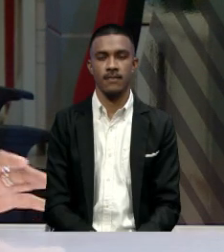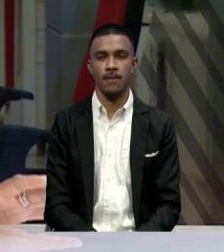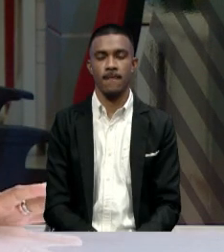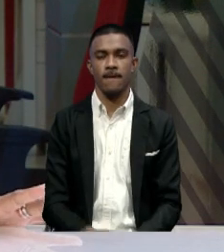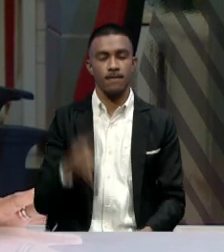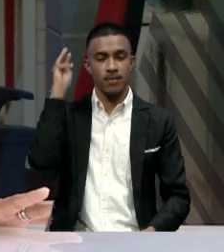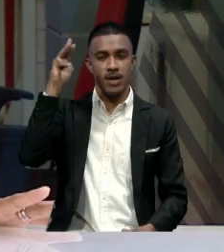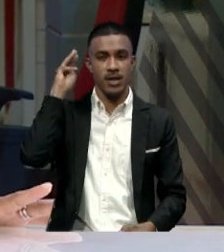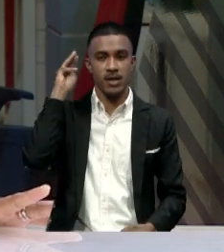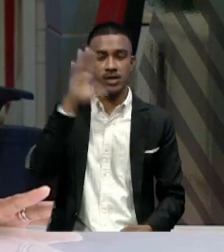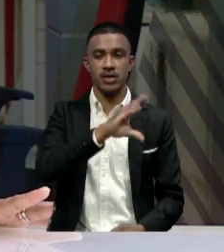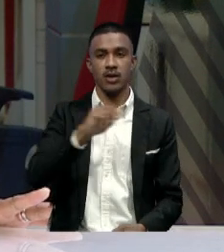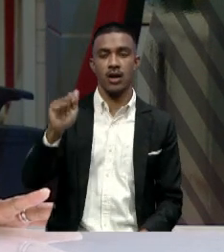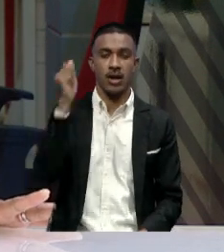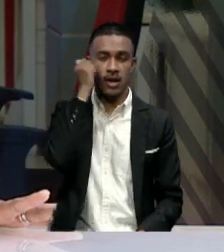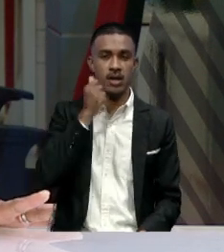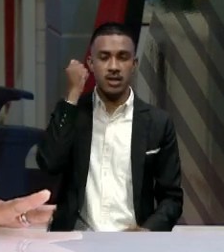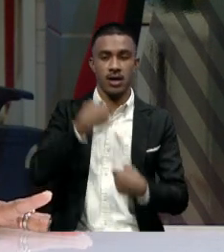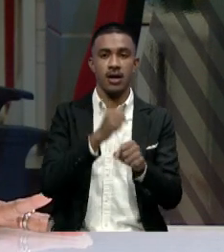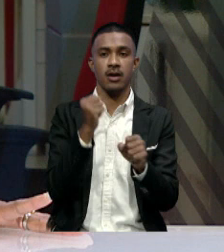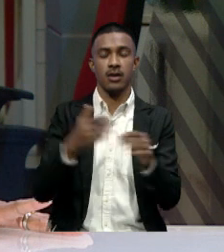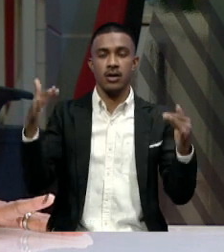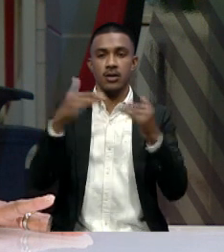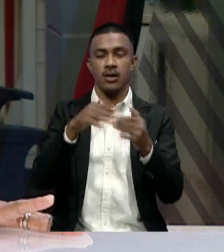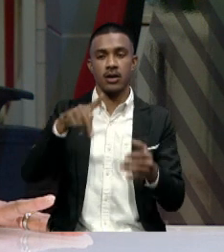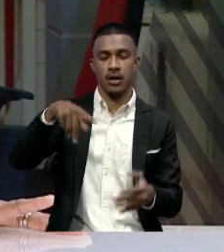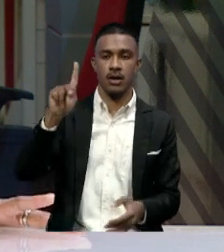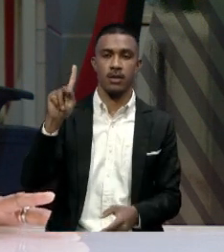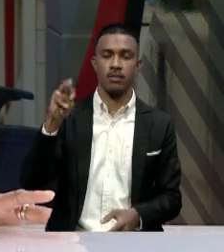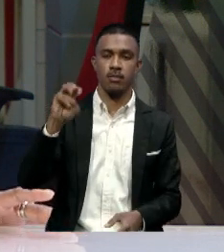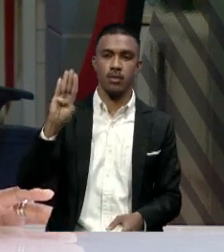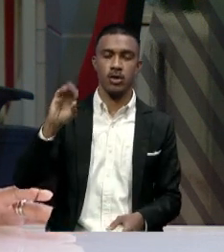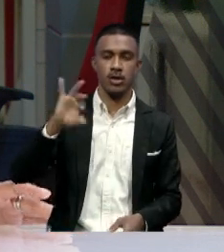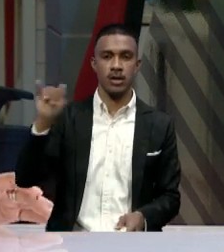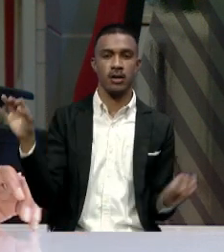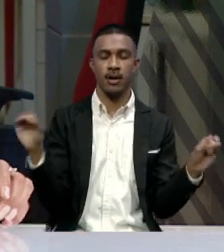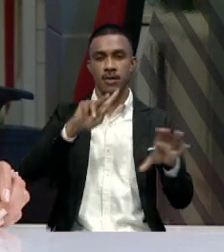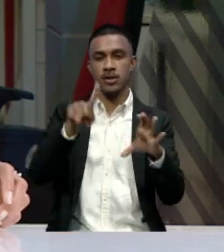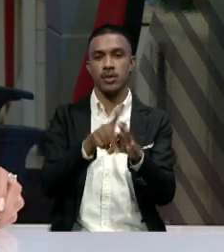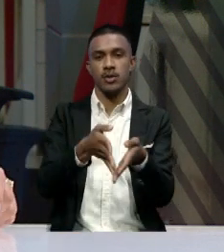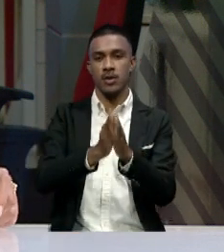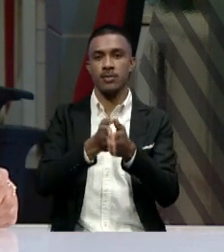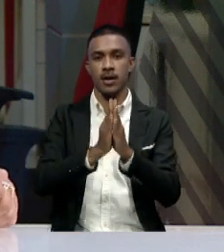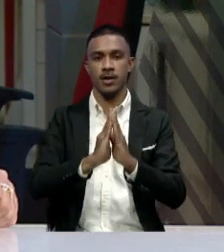Ministro de Relações Exteriores ASEAN reúne a Camboja, mas ela participa Rússia e Myanmar.